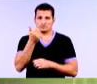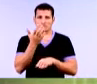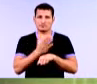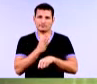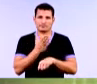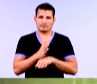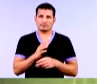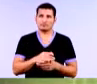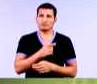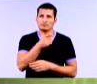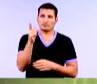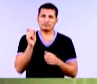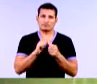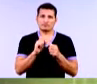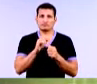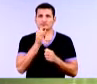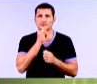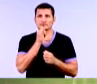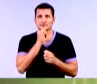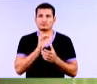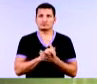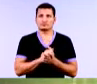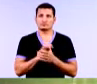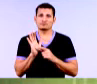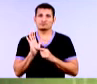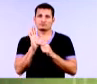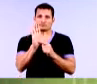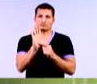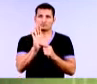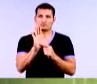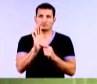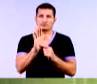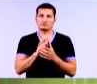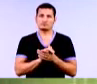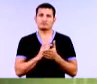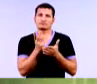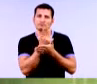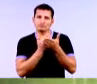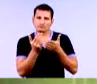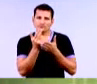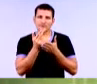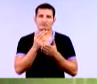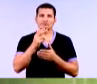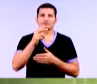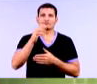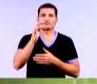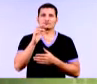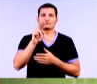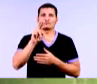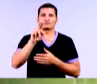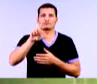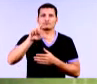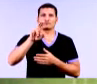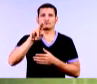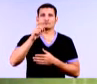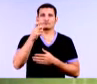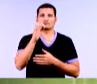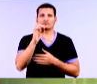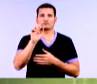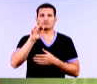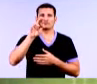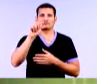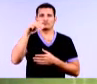atividade é que vocês fizessem, por exemplo, a representação gráfica do fluxograma. A representação gráfica do